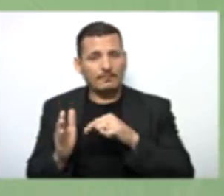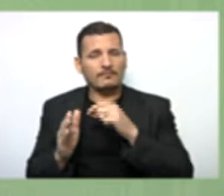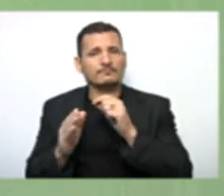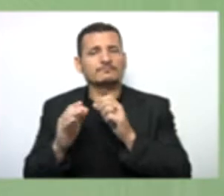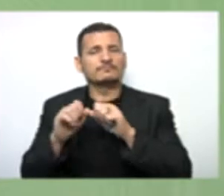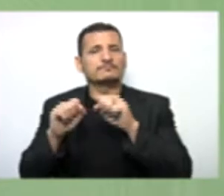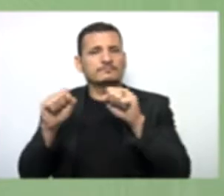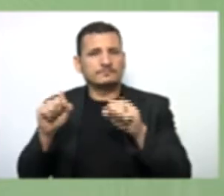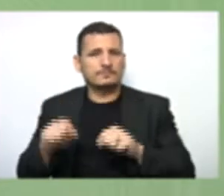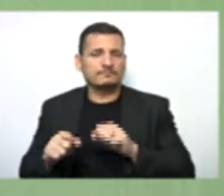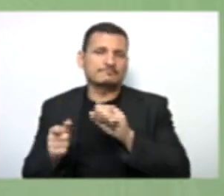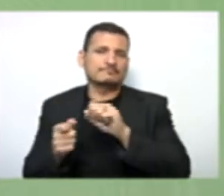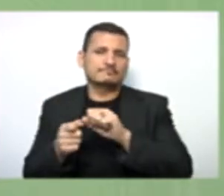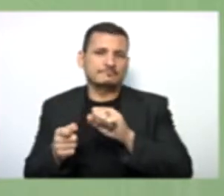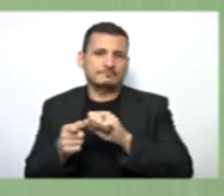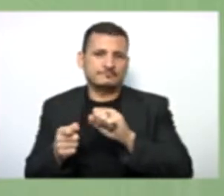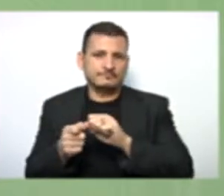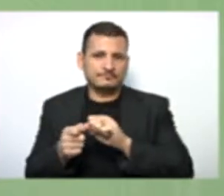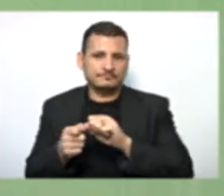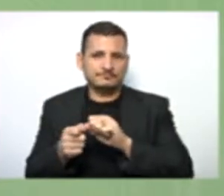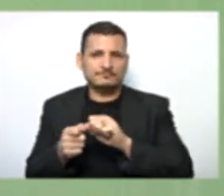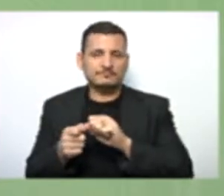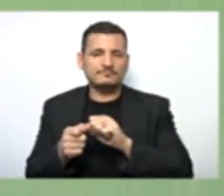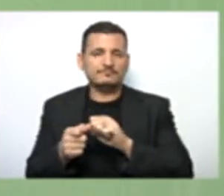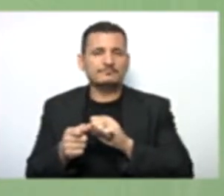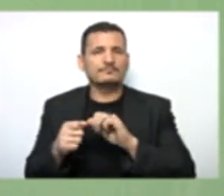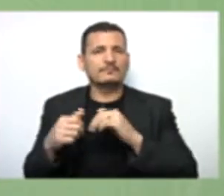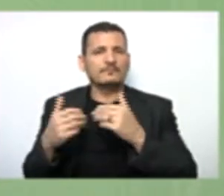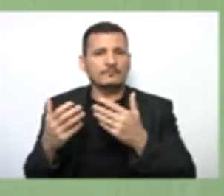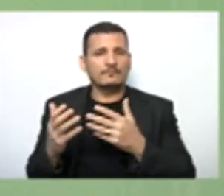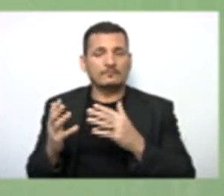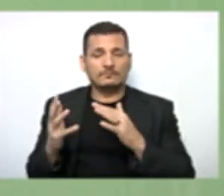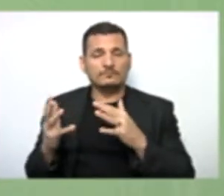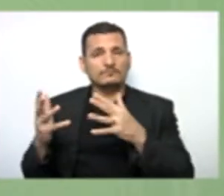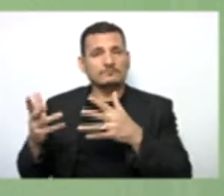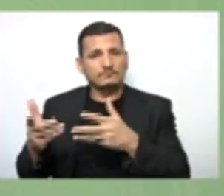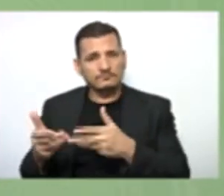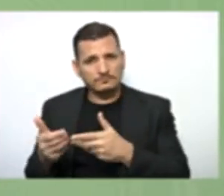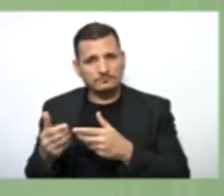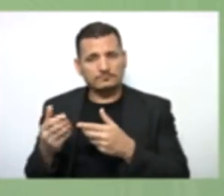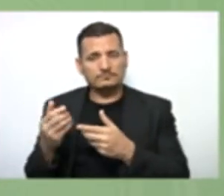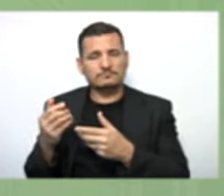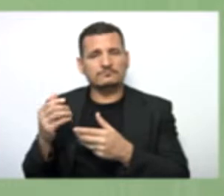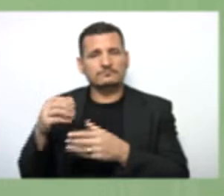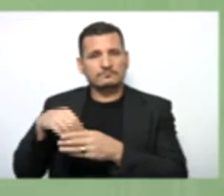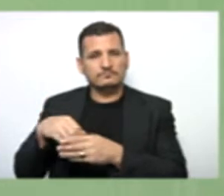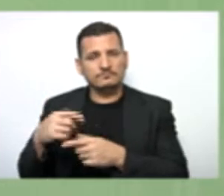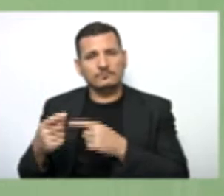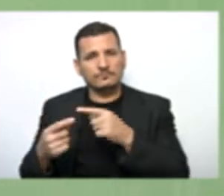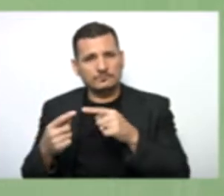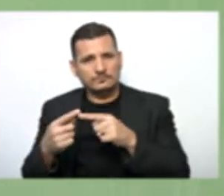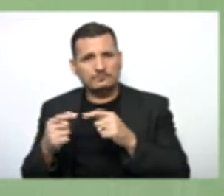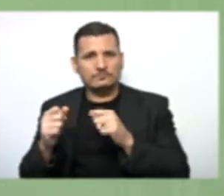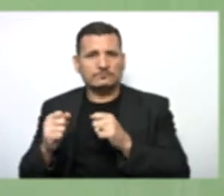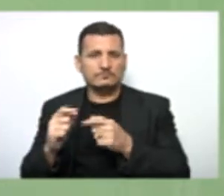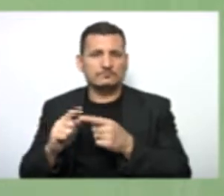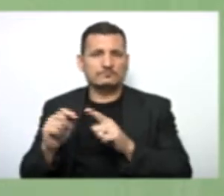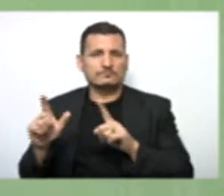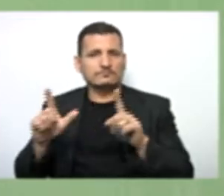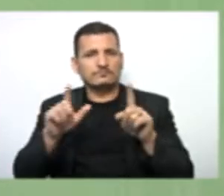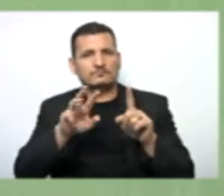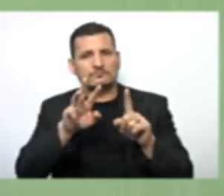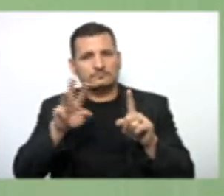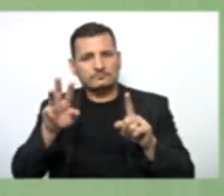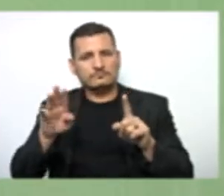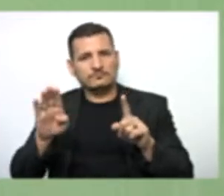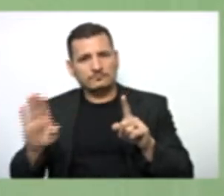o programa vai fazer. Ok? Exatamente. Então, tudo isso procurando um objetivo, que pode ser, por exemplo, uma página web, pode